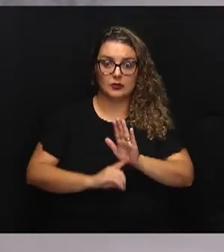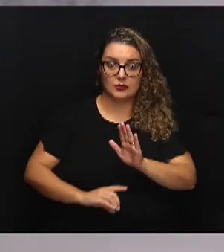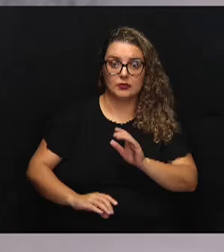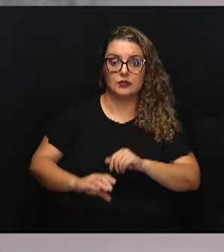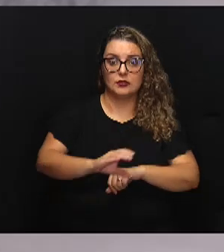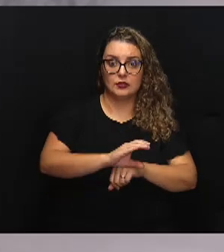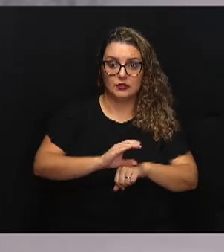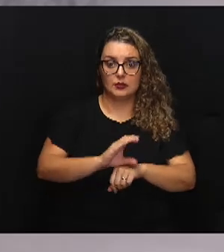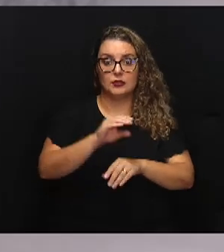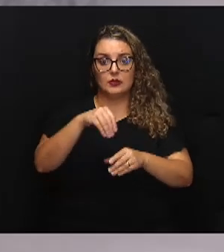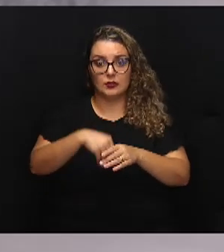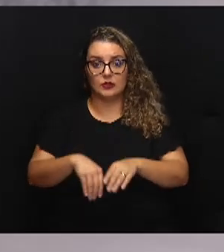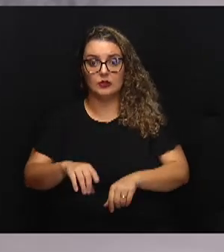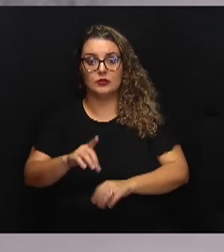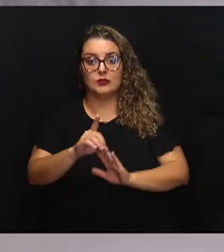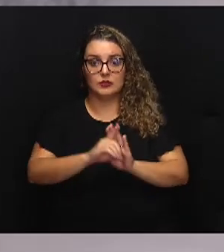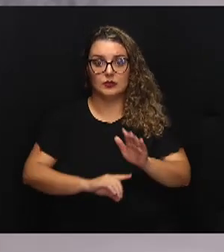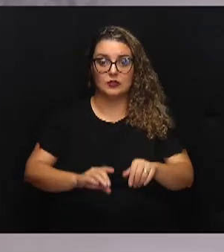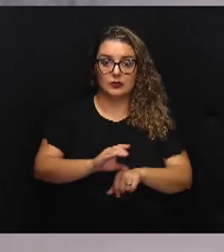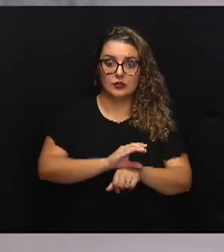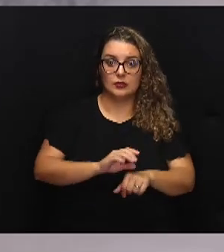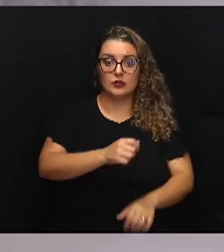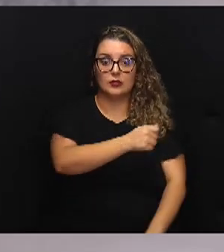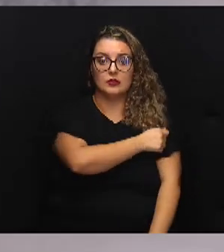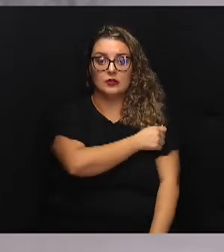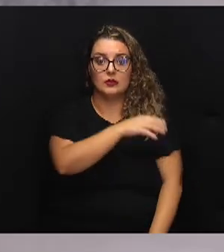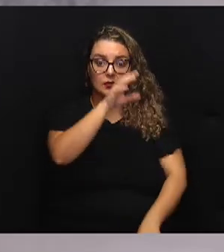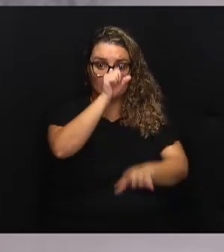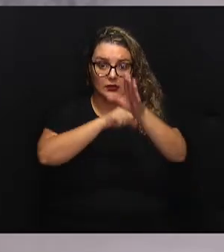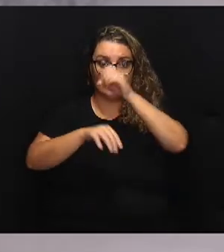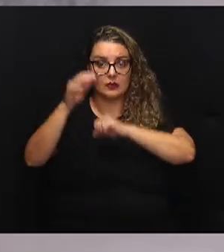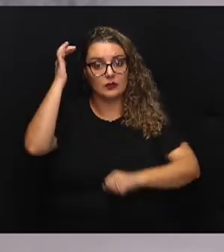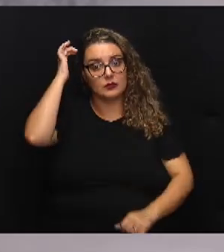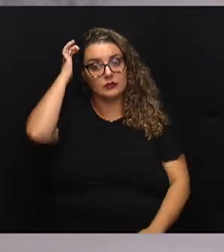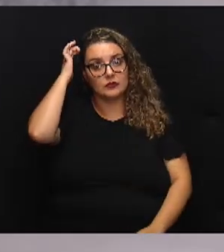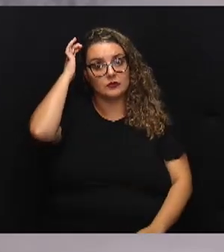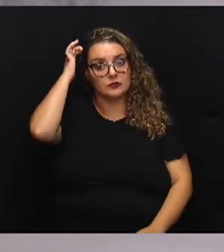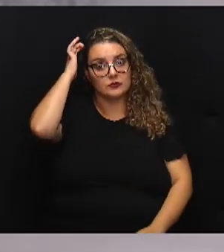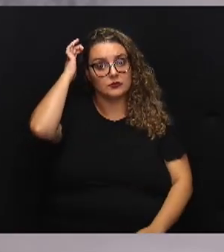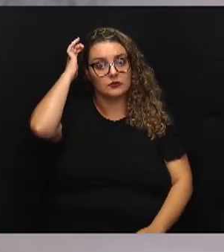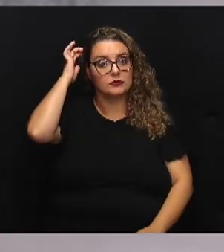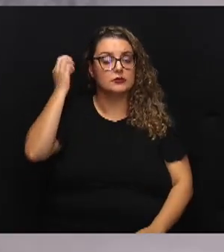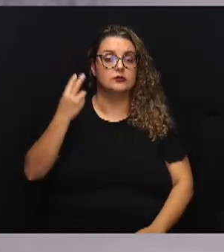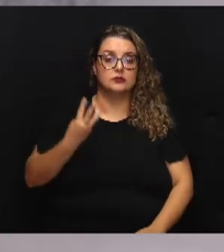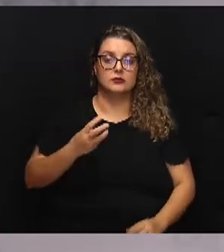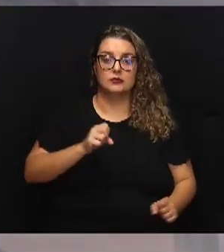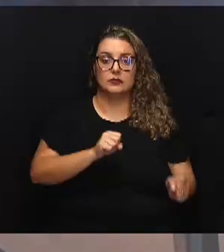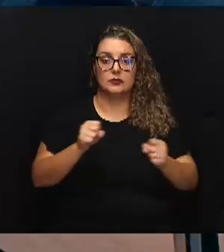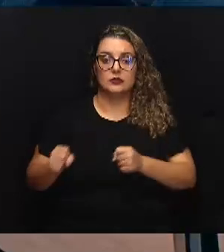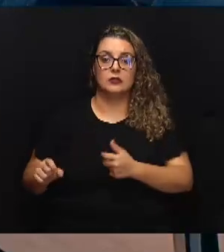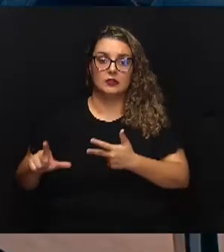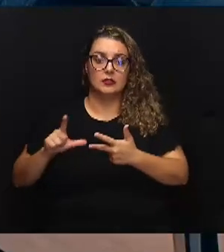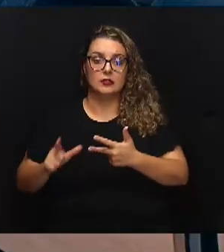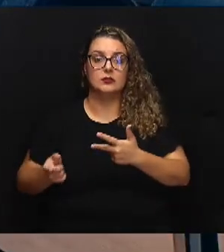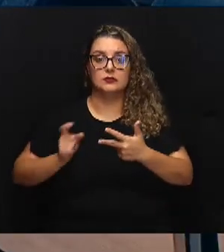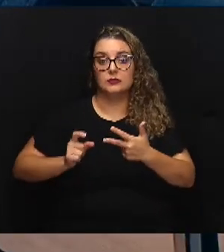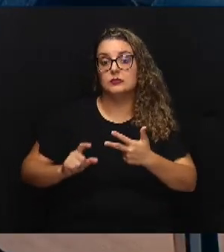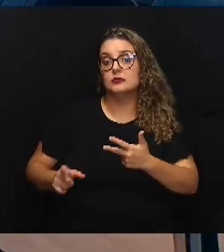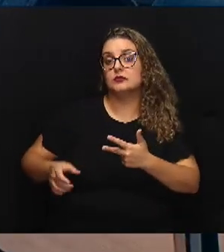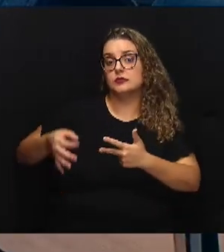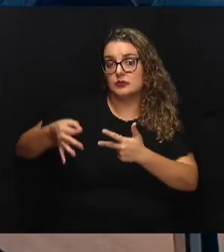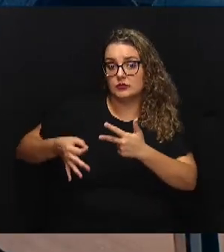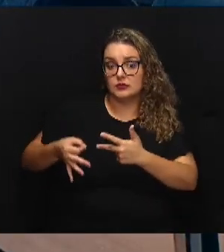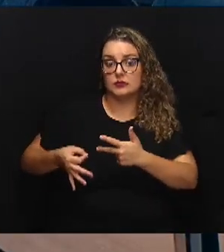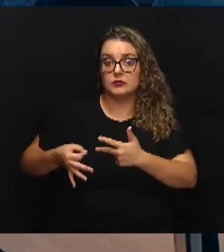e no curso de Direito Constitucional, os alunos aprendem a questão dos três poderes, né, Legislativo, Judiciário, Executivo, e o